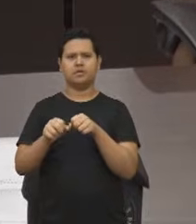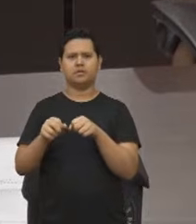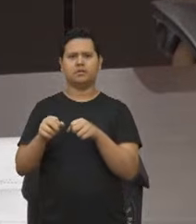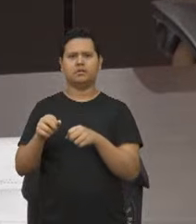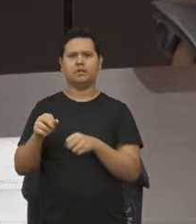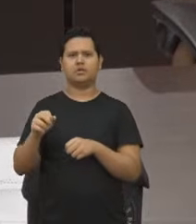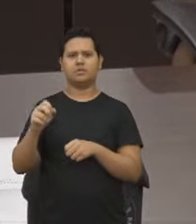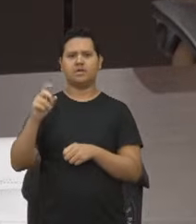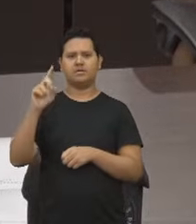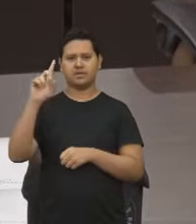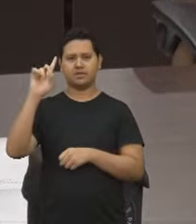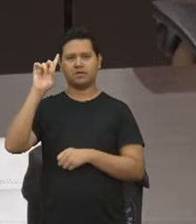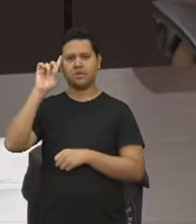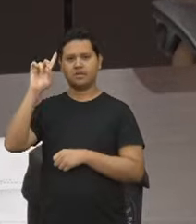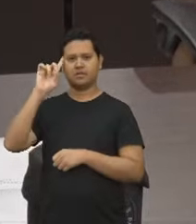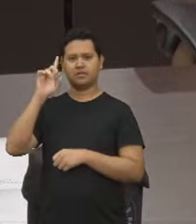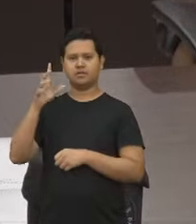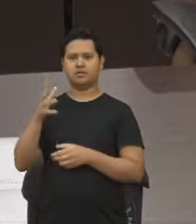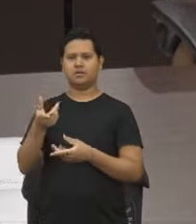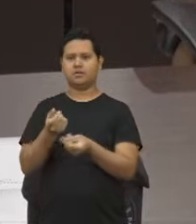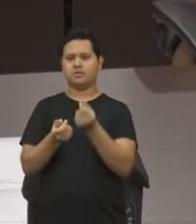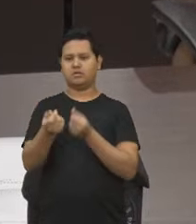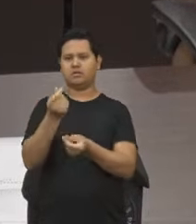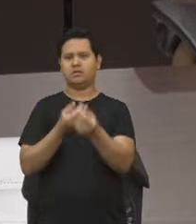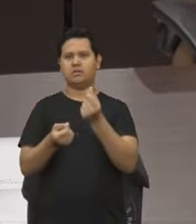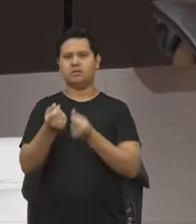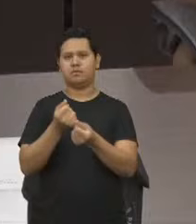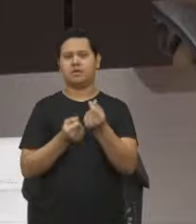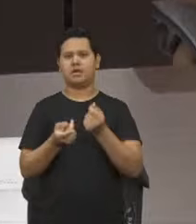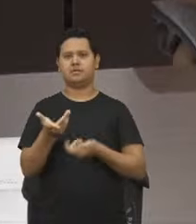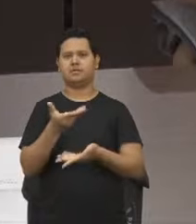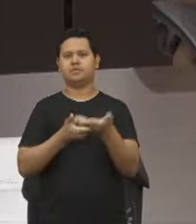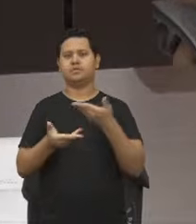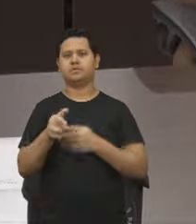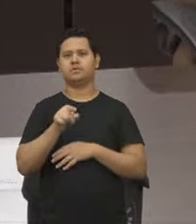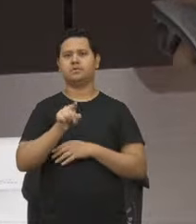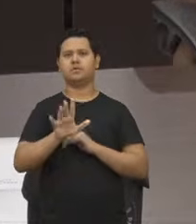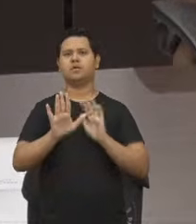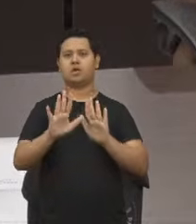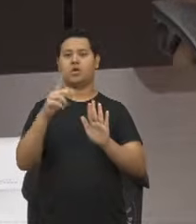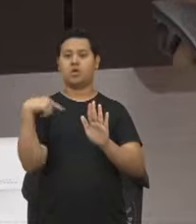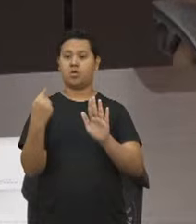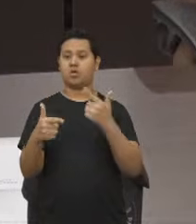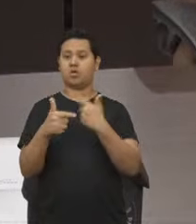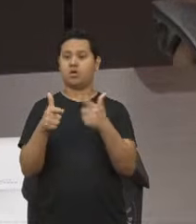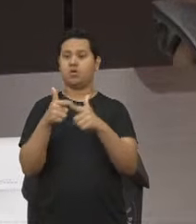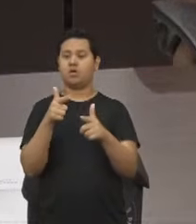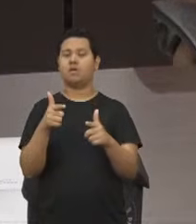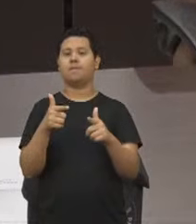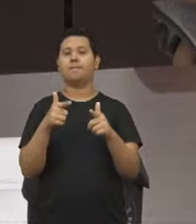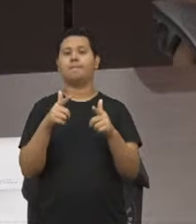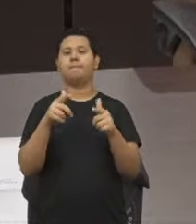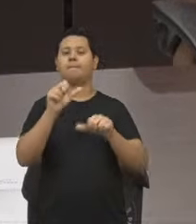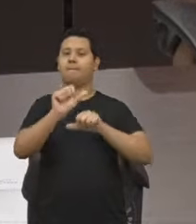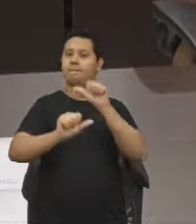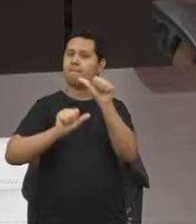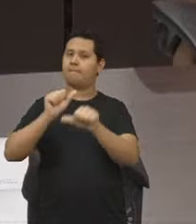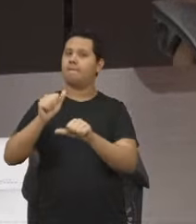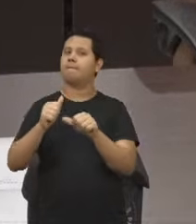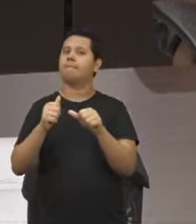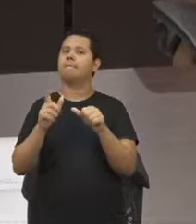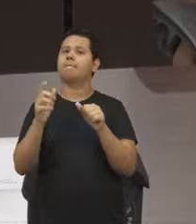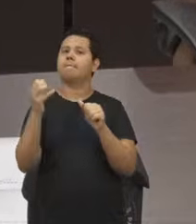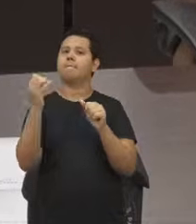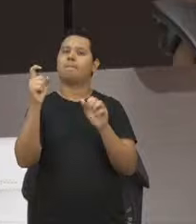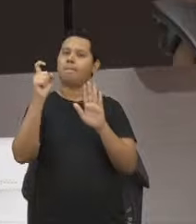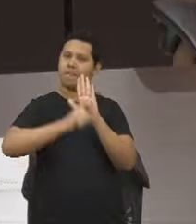do meu voto. E reafirmo, o problema nosso é a reforma tributária, que está centralizando todos os